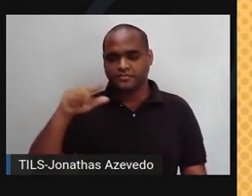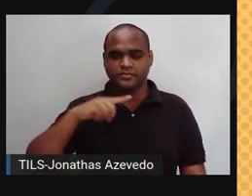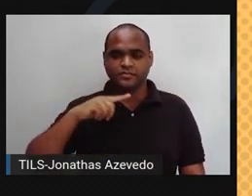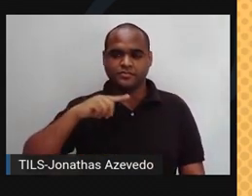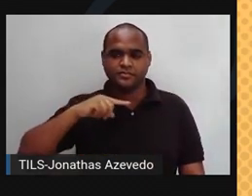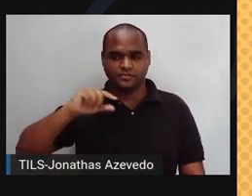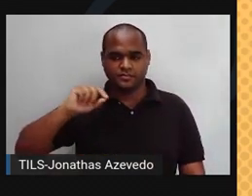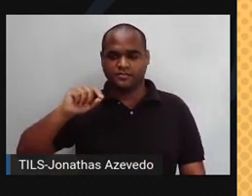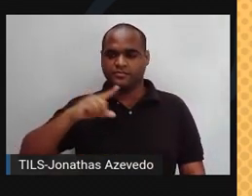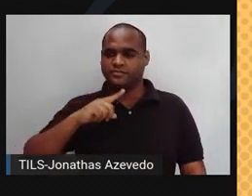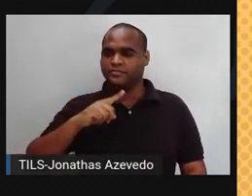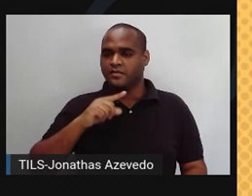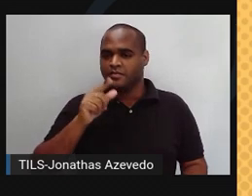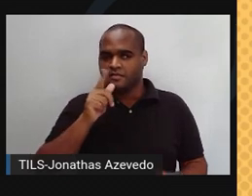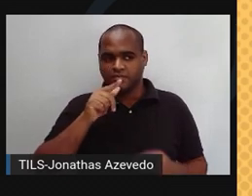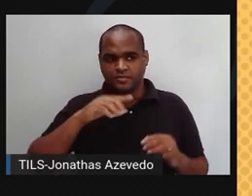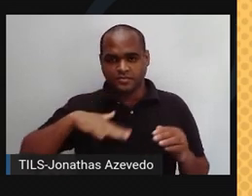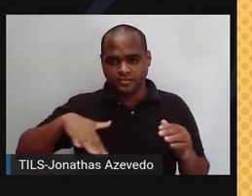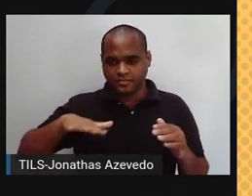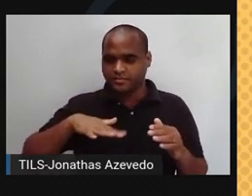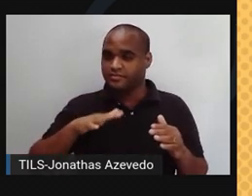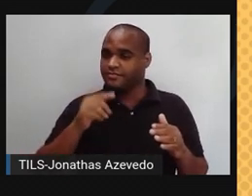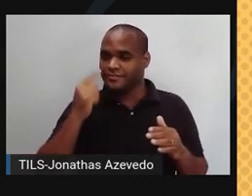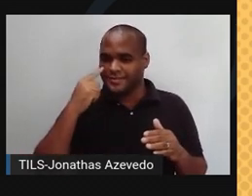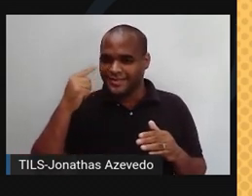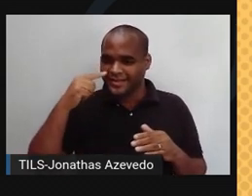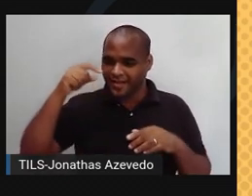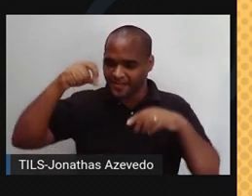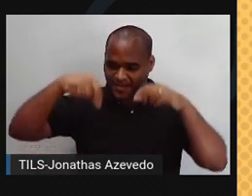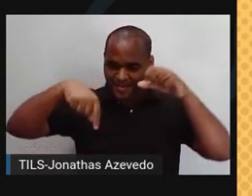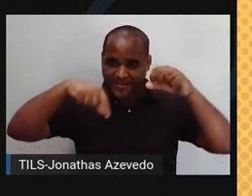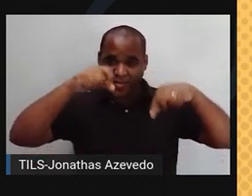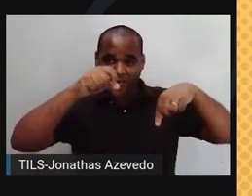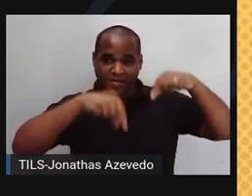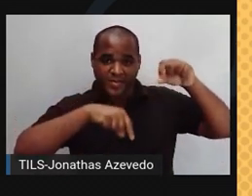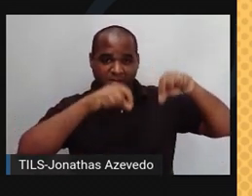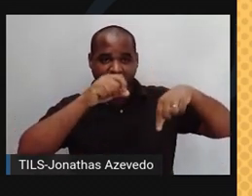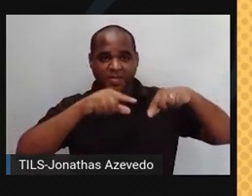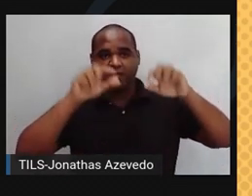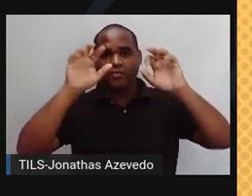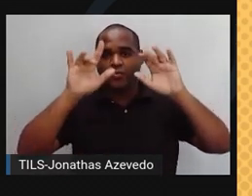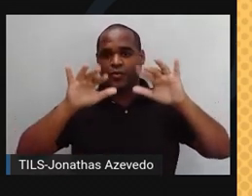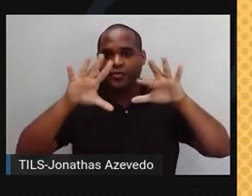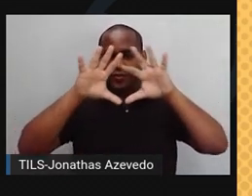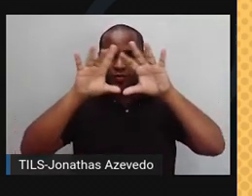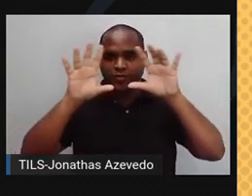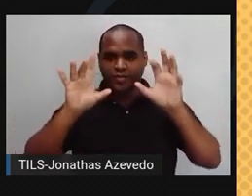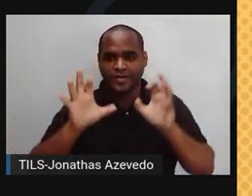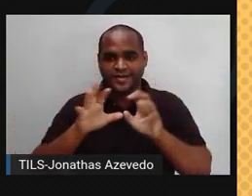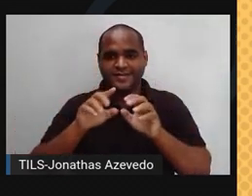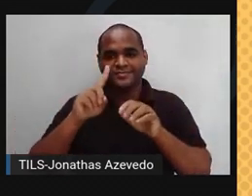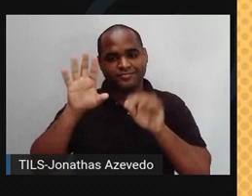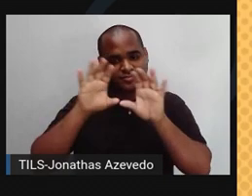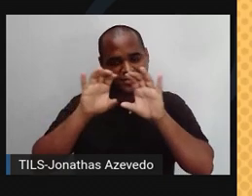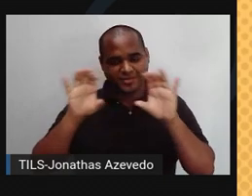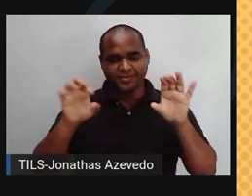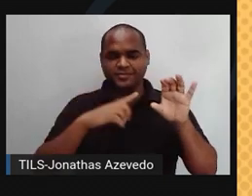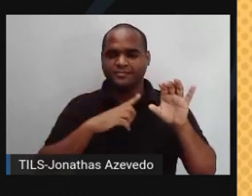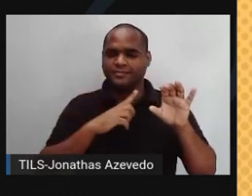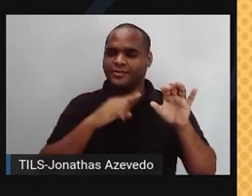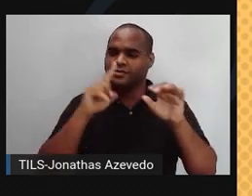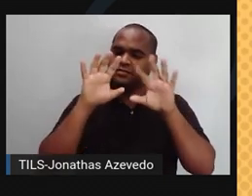não da forma como a Vemos nos rios mas como coisas pequenas formando as nuvens que vemos no céu as nuvens